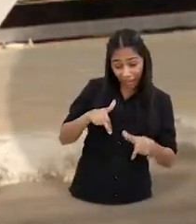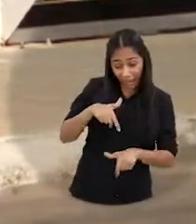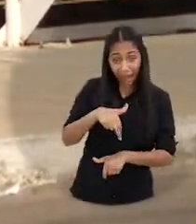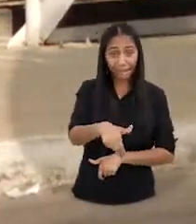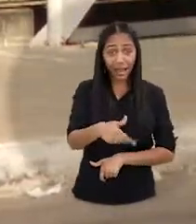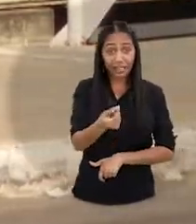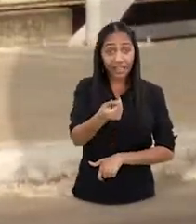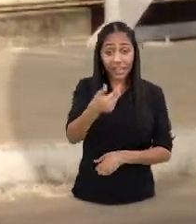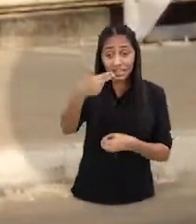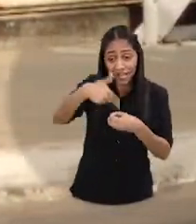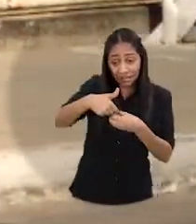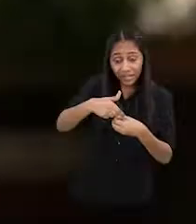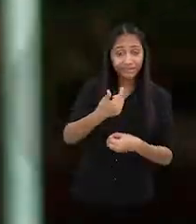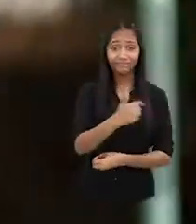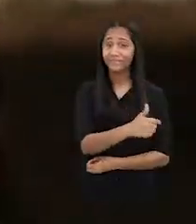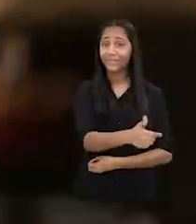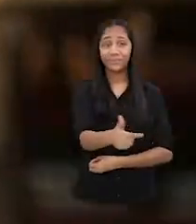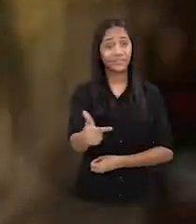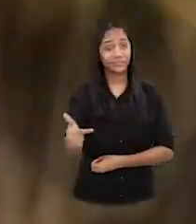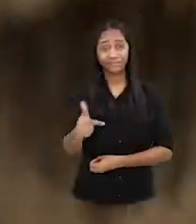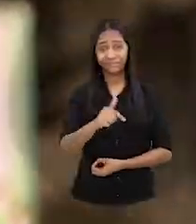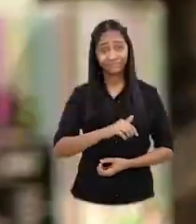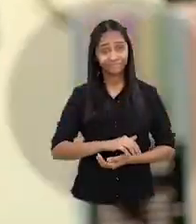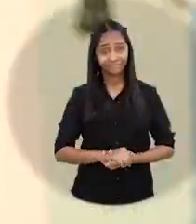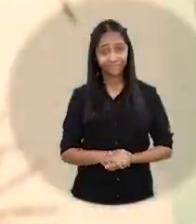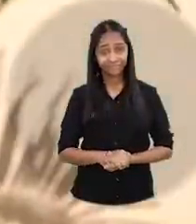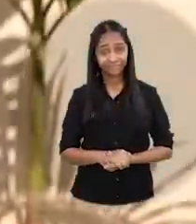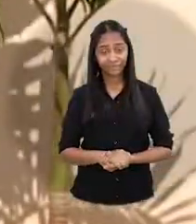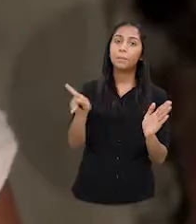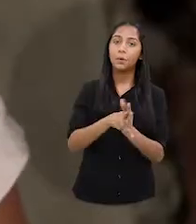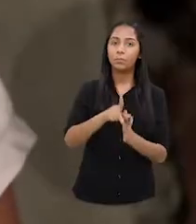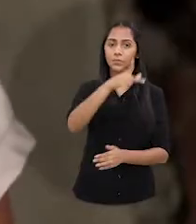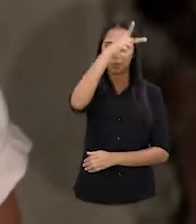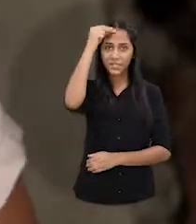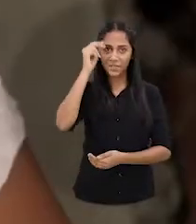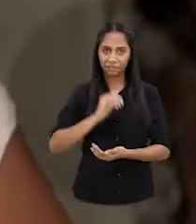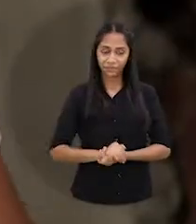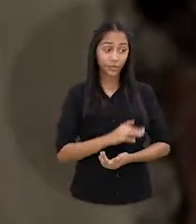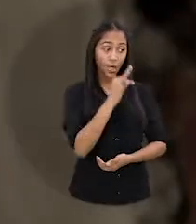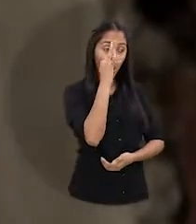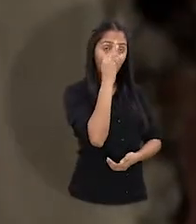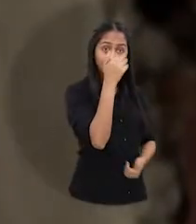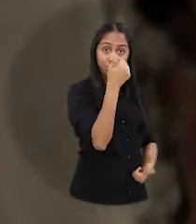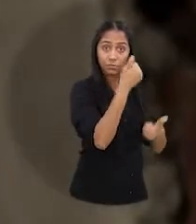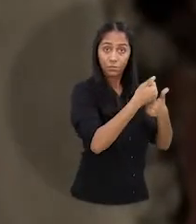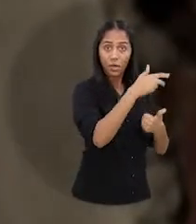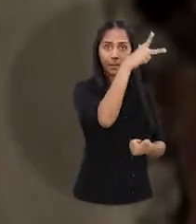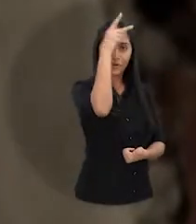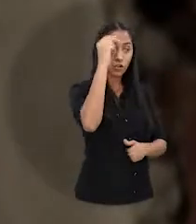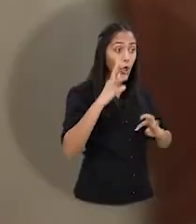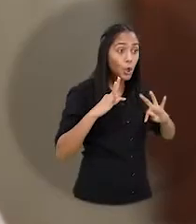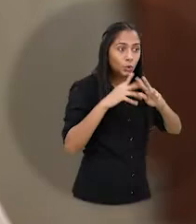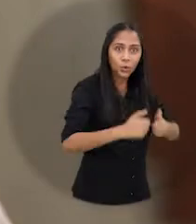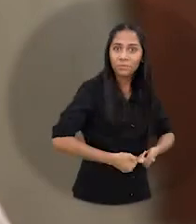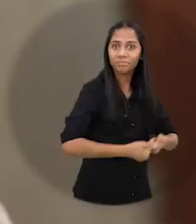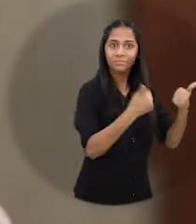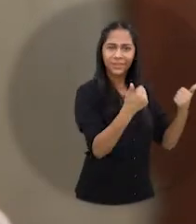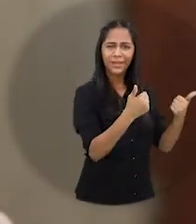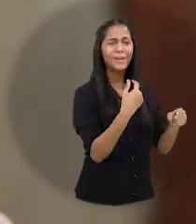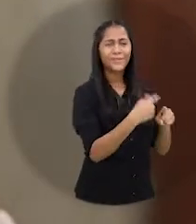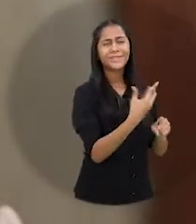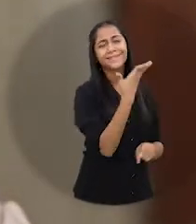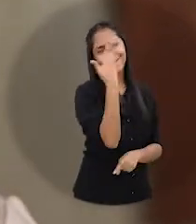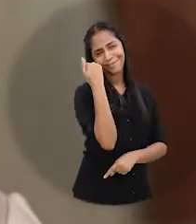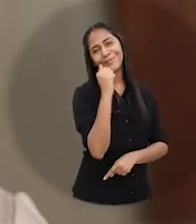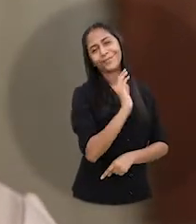pé, porque não queria nem para botar gasolina no meu transporte. Quando Rosalba entrou na prefeitura, tudo melhorou. Porque a gente sabia